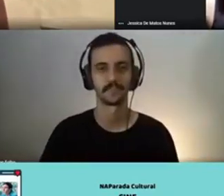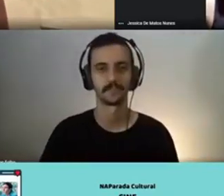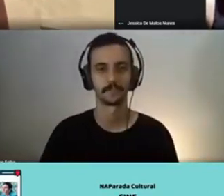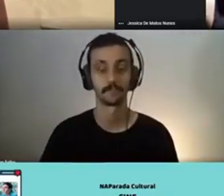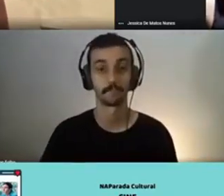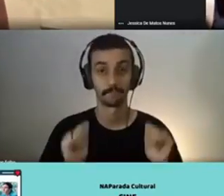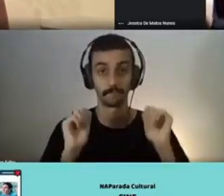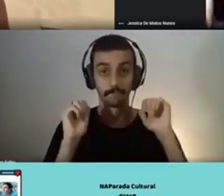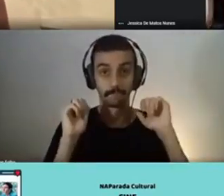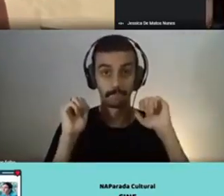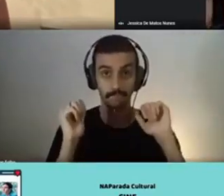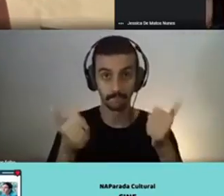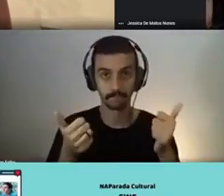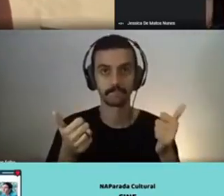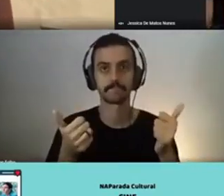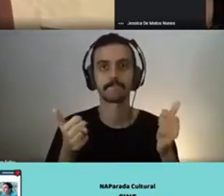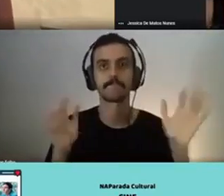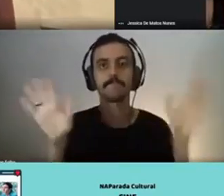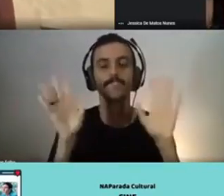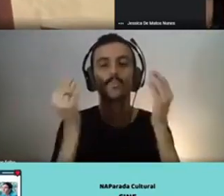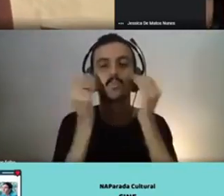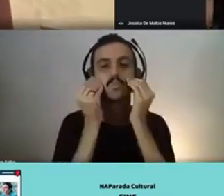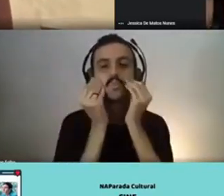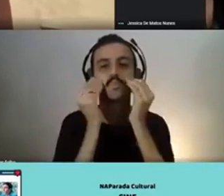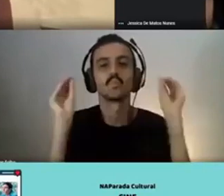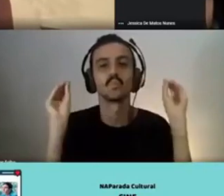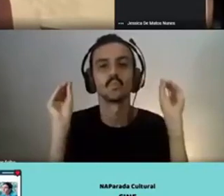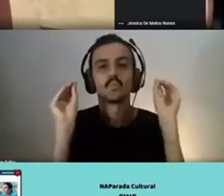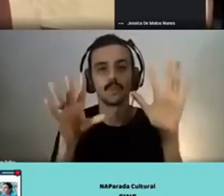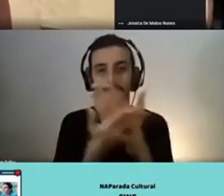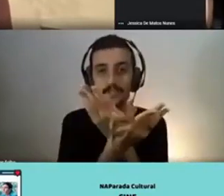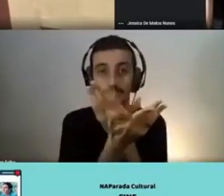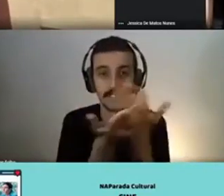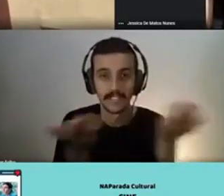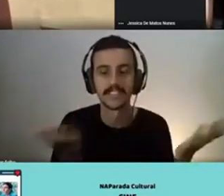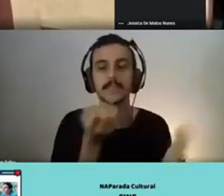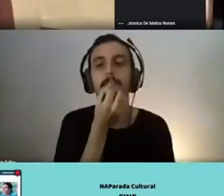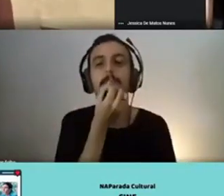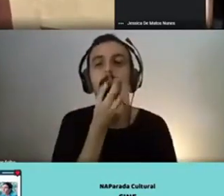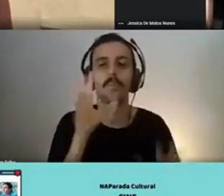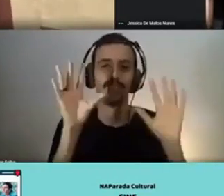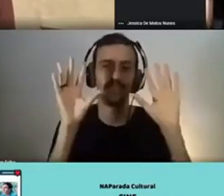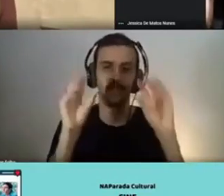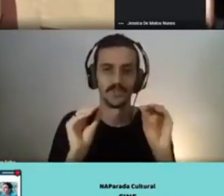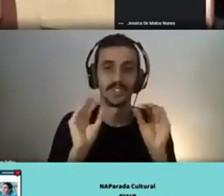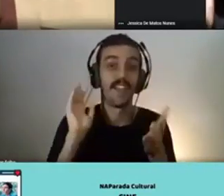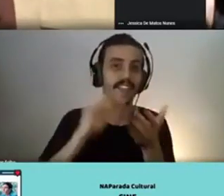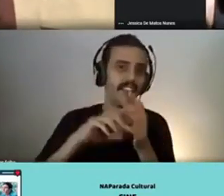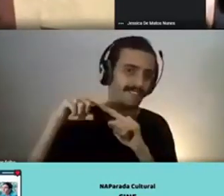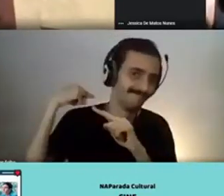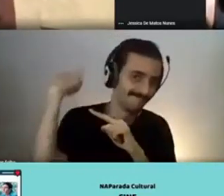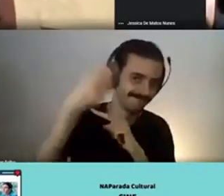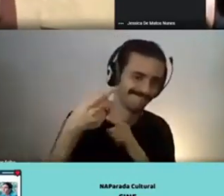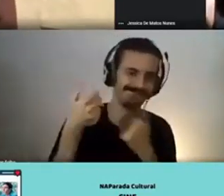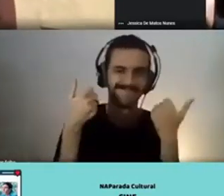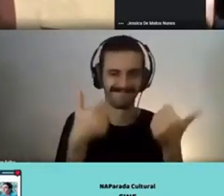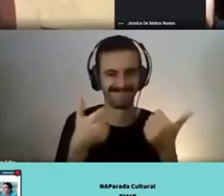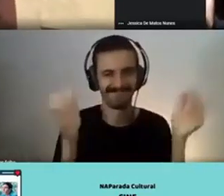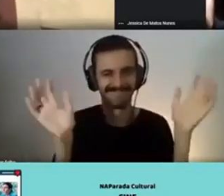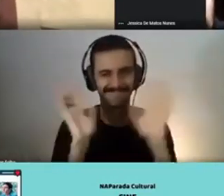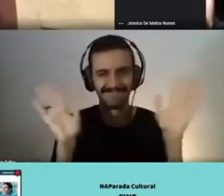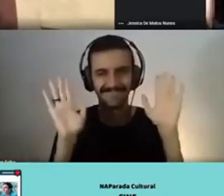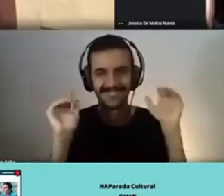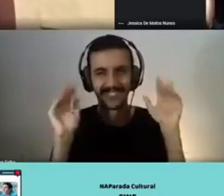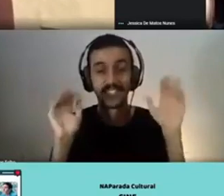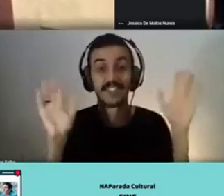Então tá. Então, tá, pessoal. Um Tchau, beijo, tchau. pessoal. Tenha uma boa noite. Até breve. Até. Tchau,